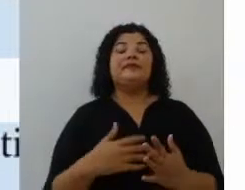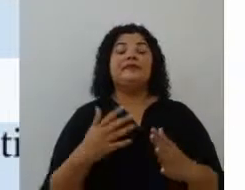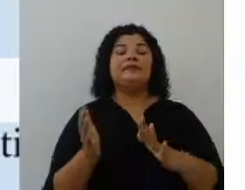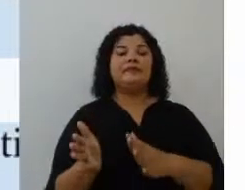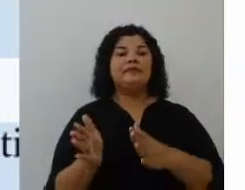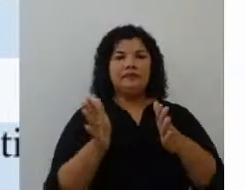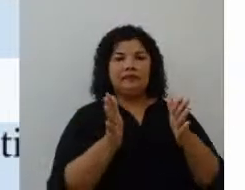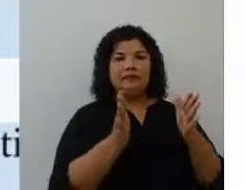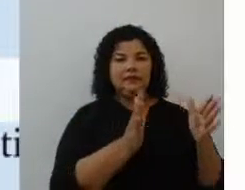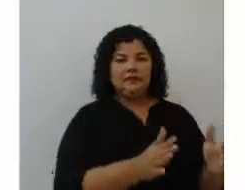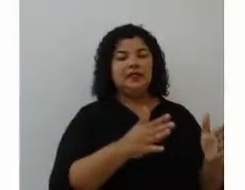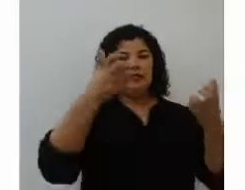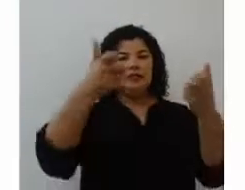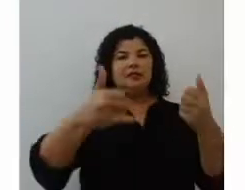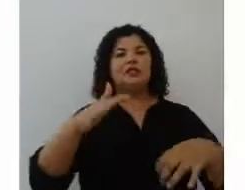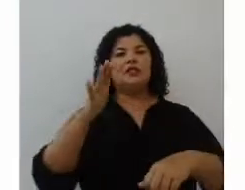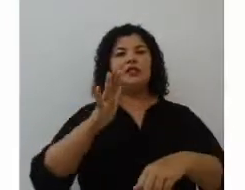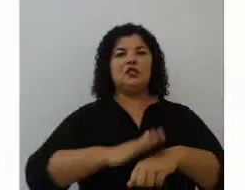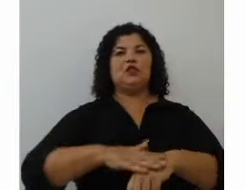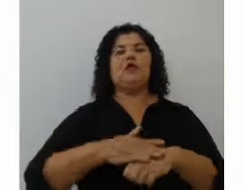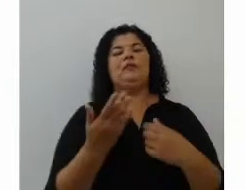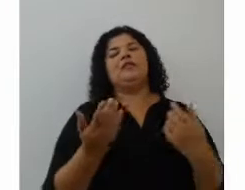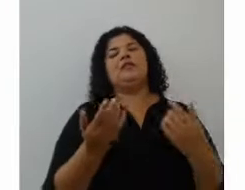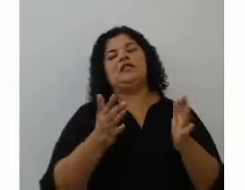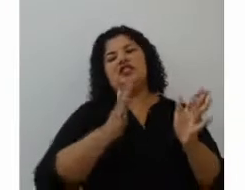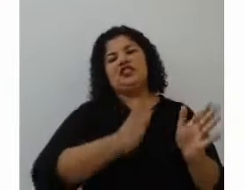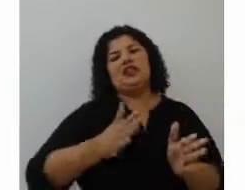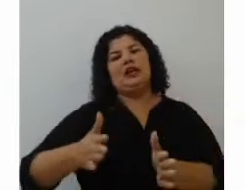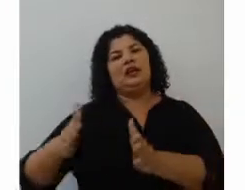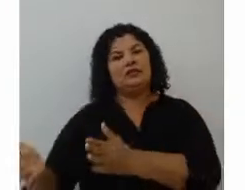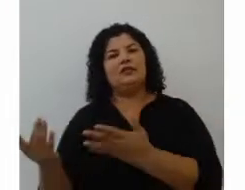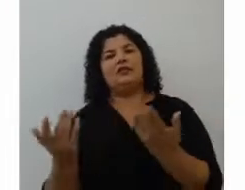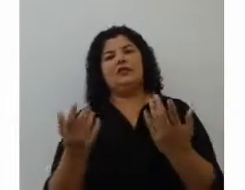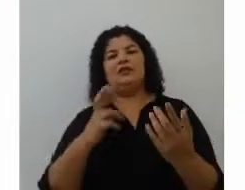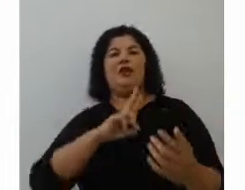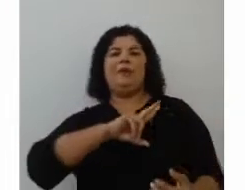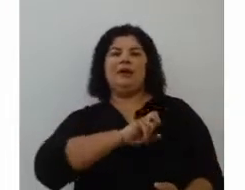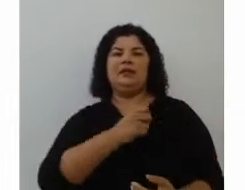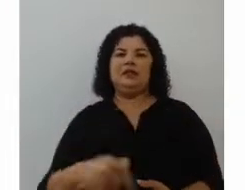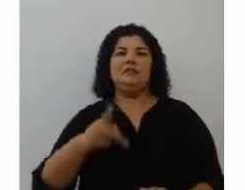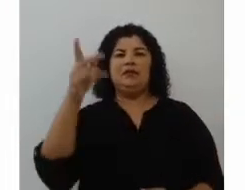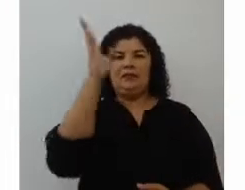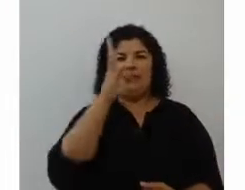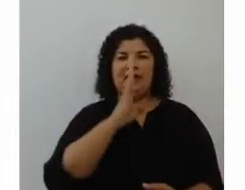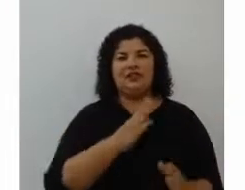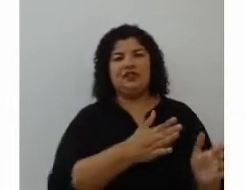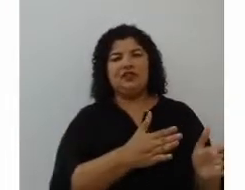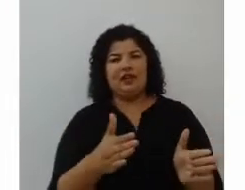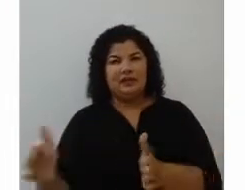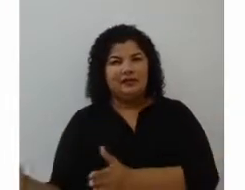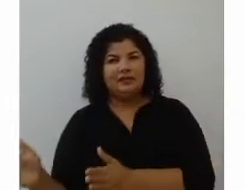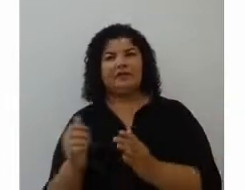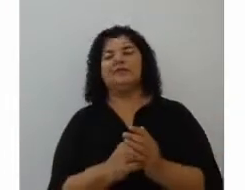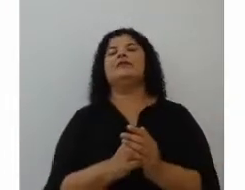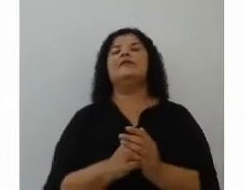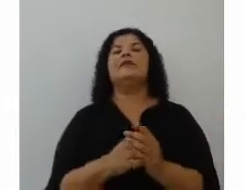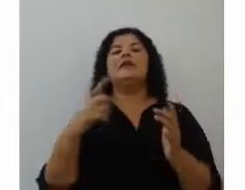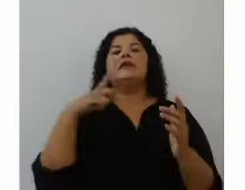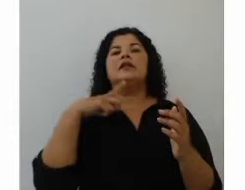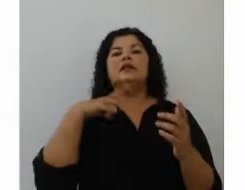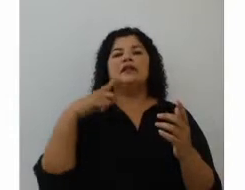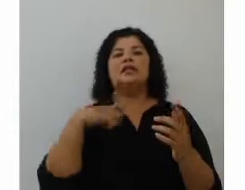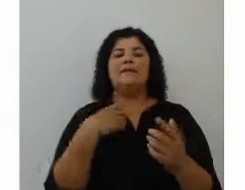para falar um pouco das gerações do romantismo no Brasil, tela cheia para todo mundo printar isso. Quando eu falo